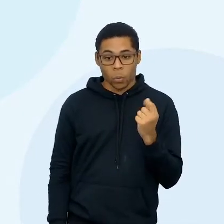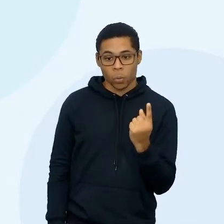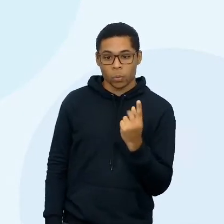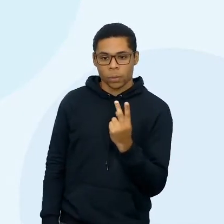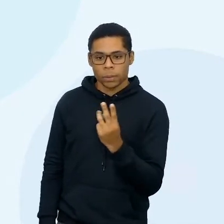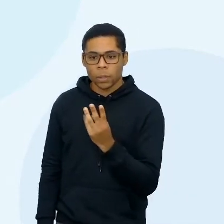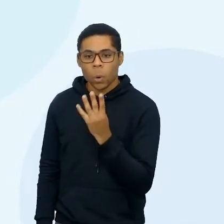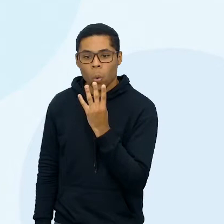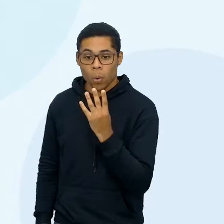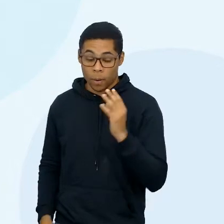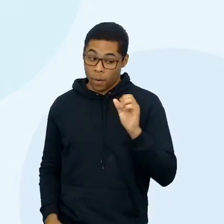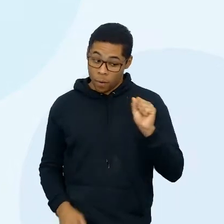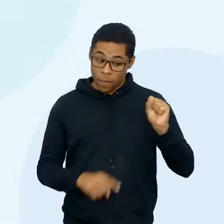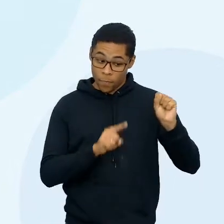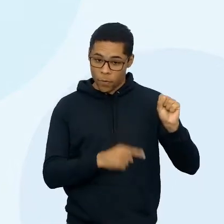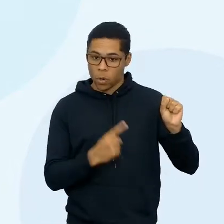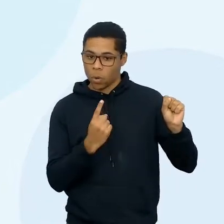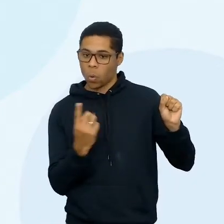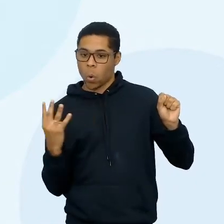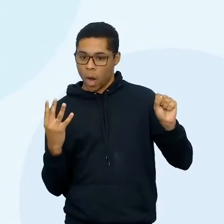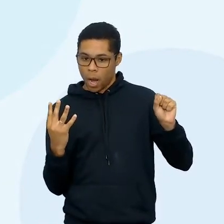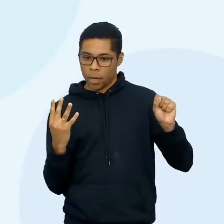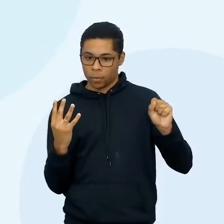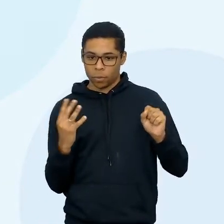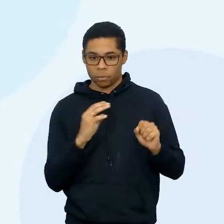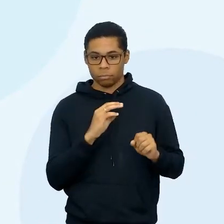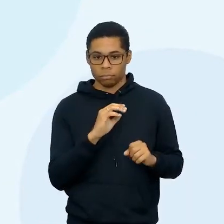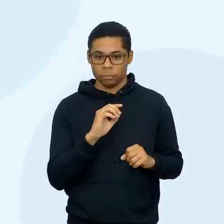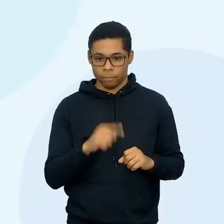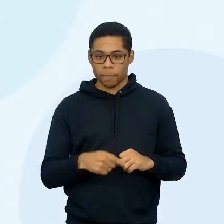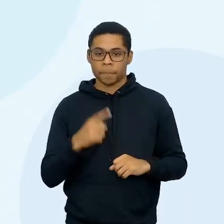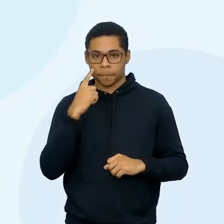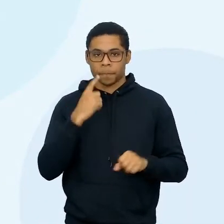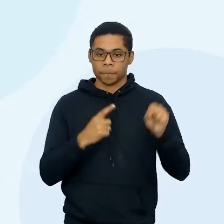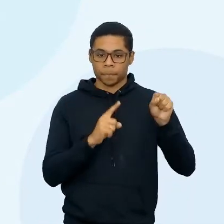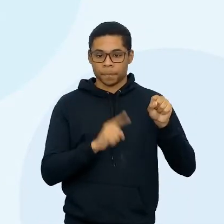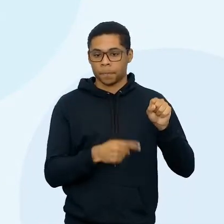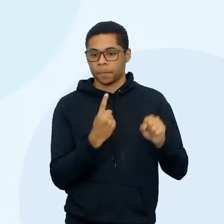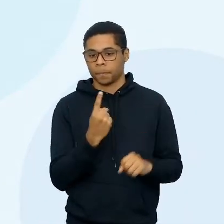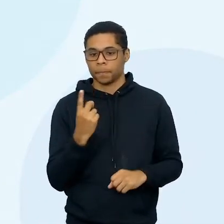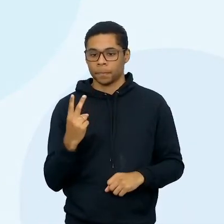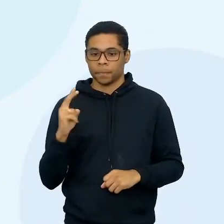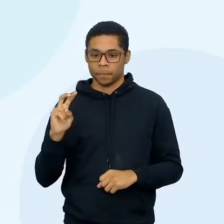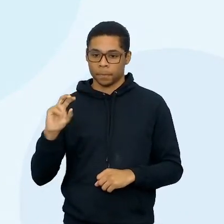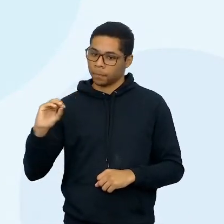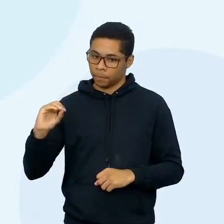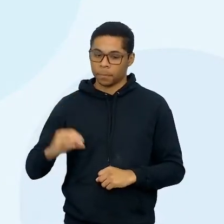casas de vírgula. 1, 2, 3, 4, veio a vírgula.